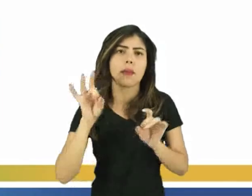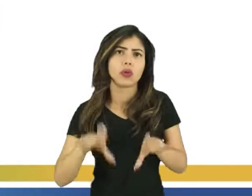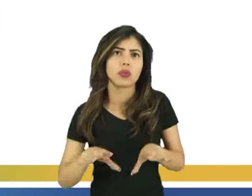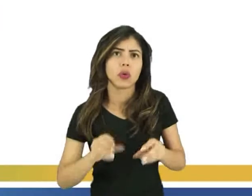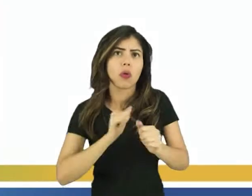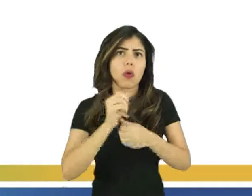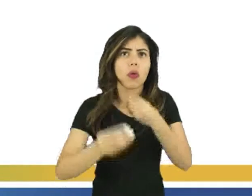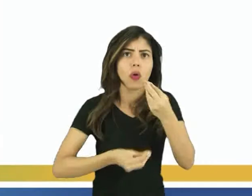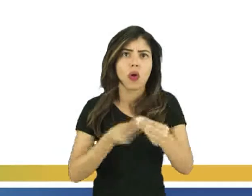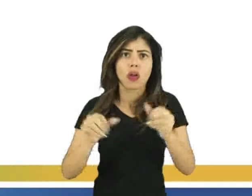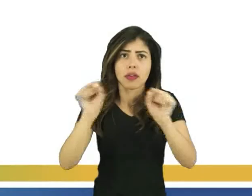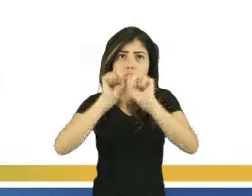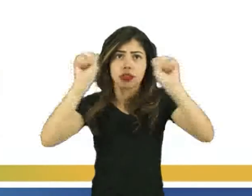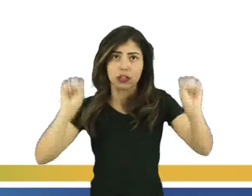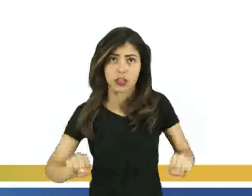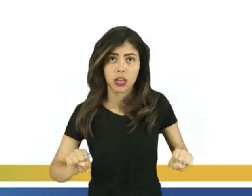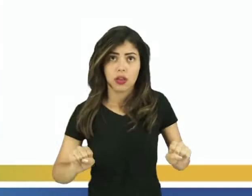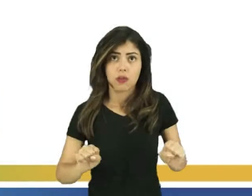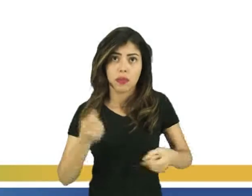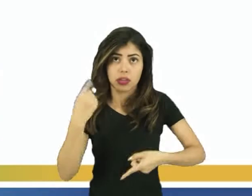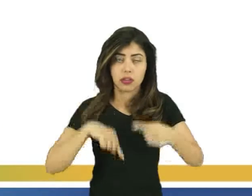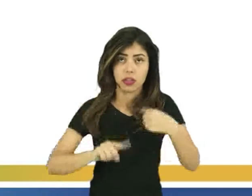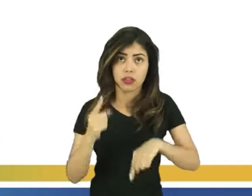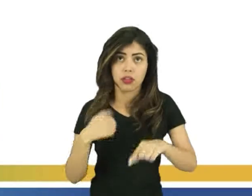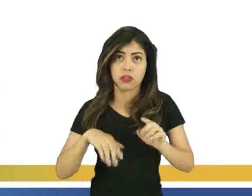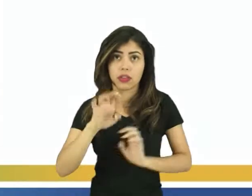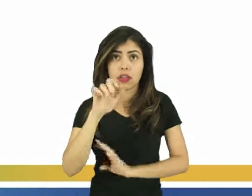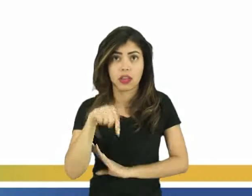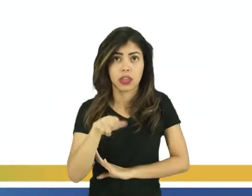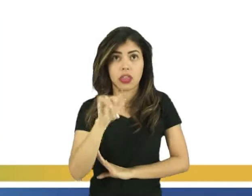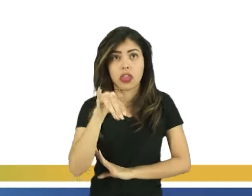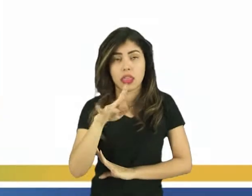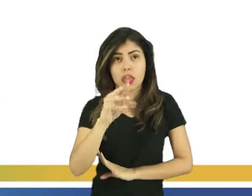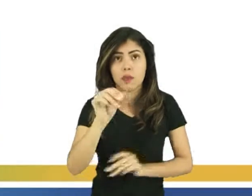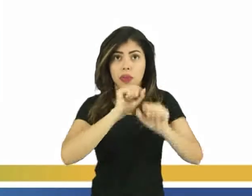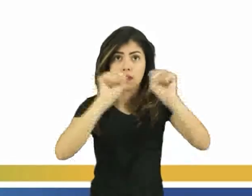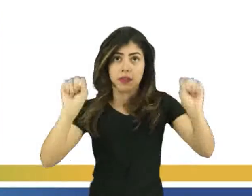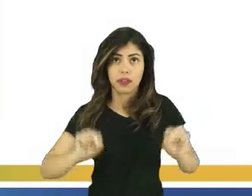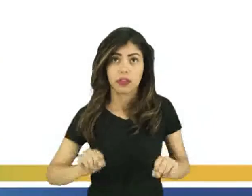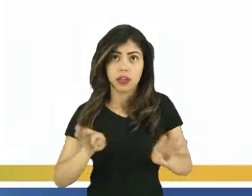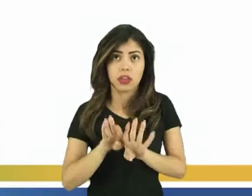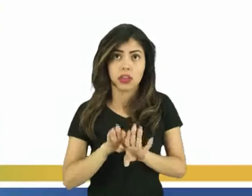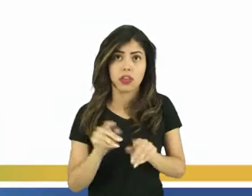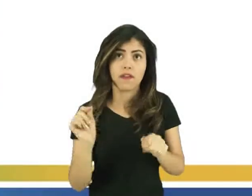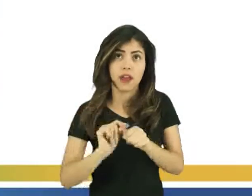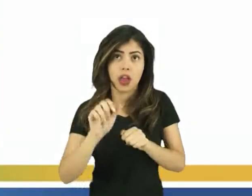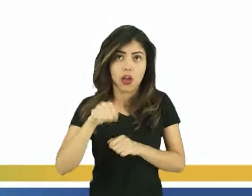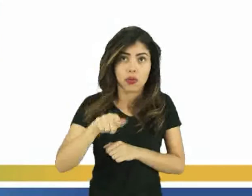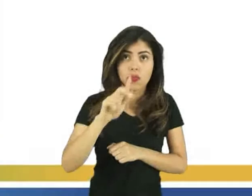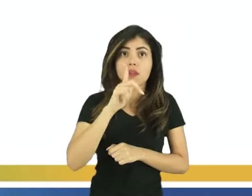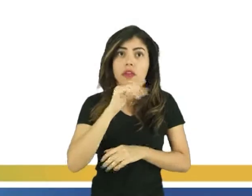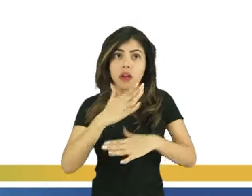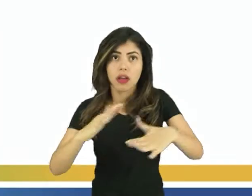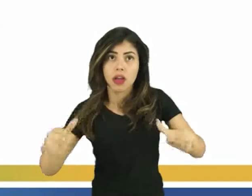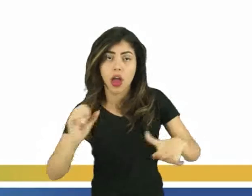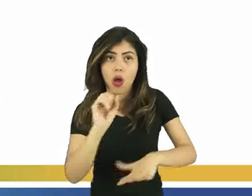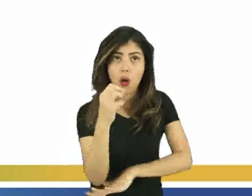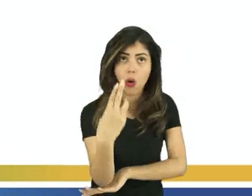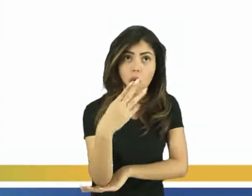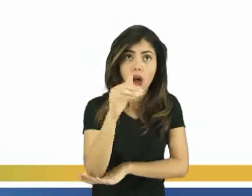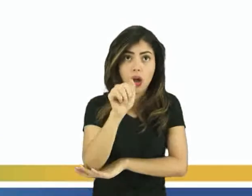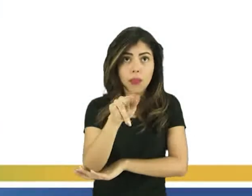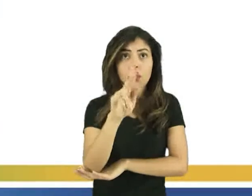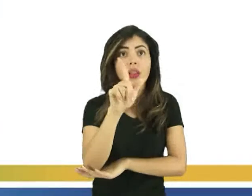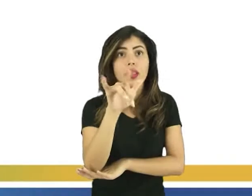sistema circulatório dos equinodermos? O sistema circulatório ele vai funcionar através do sistema aquífero ou